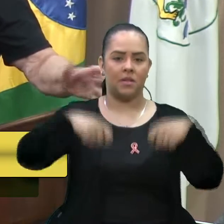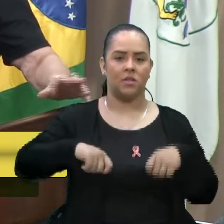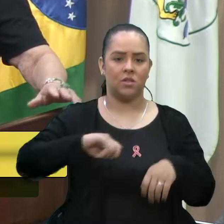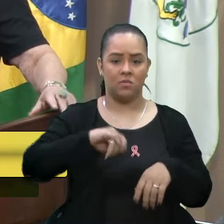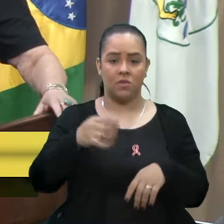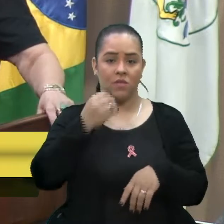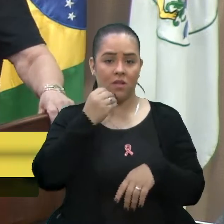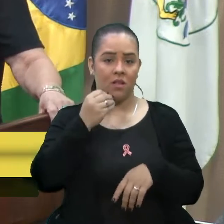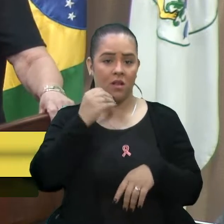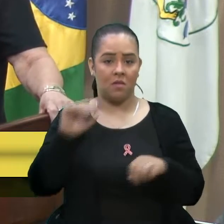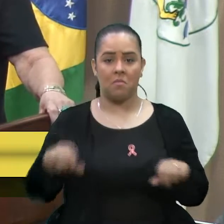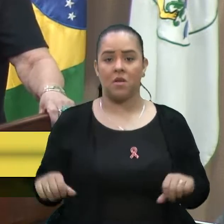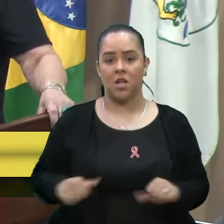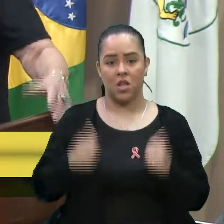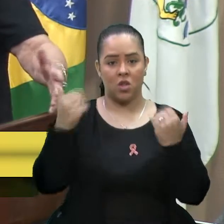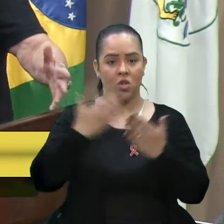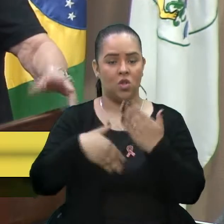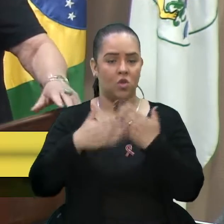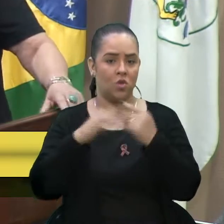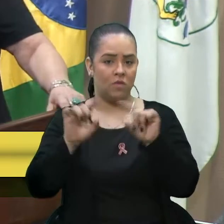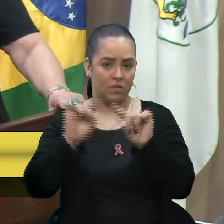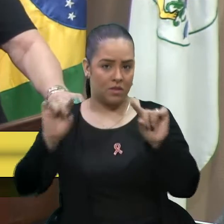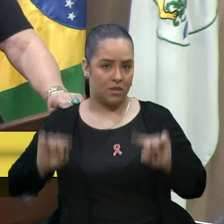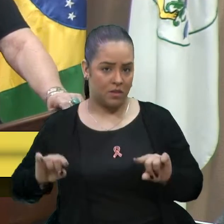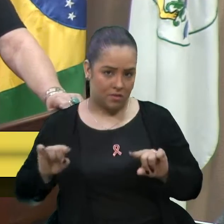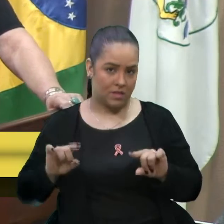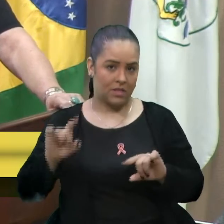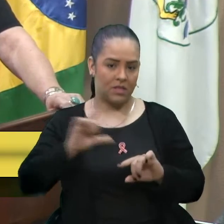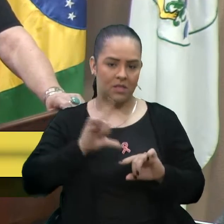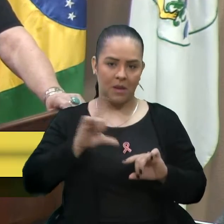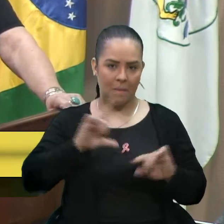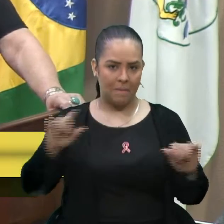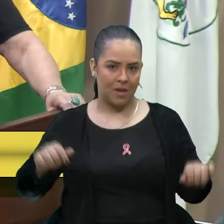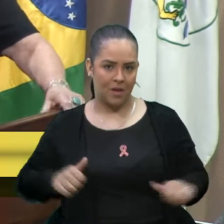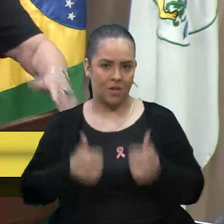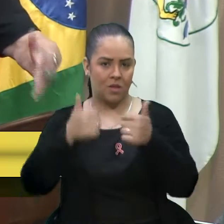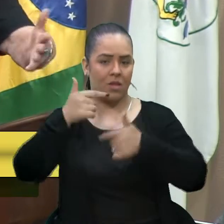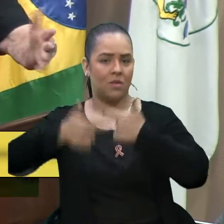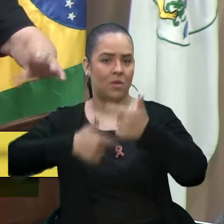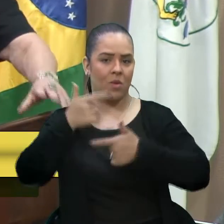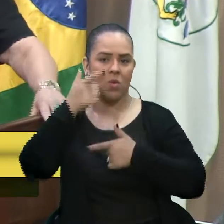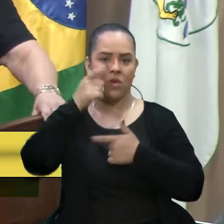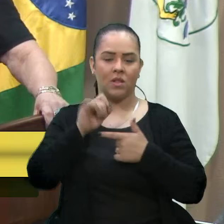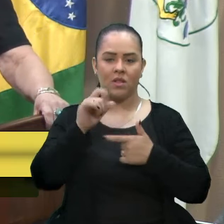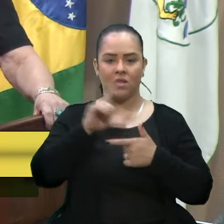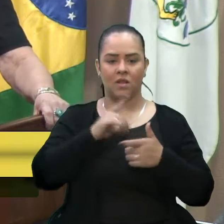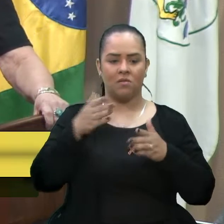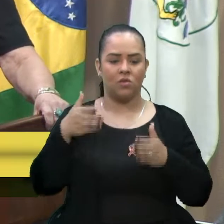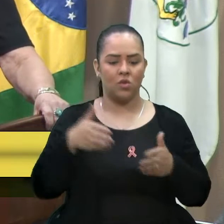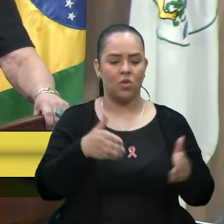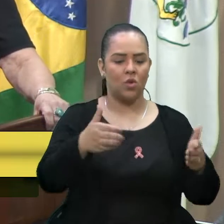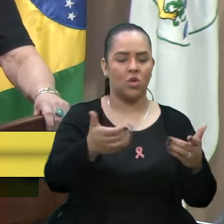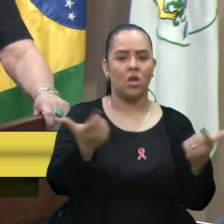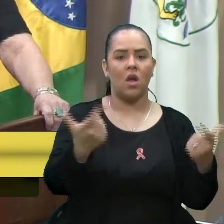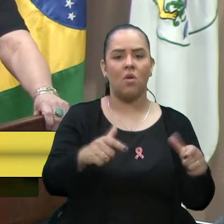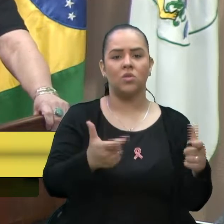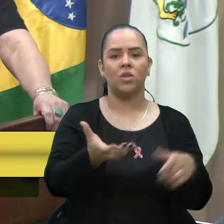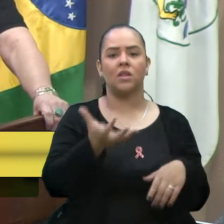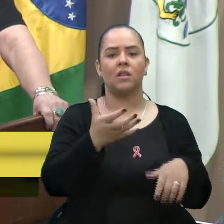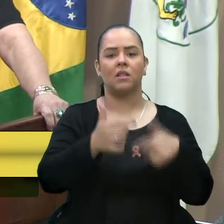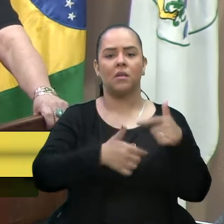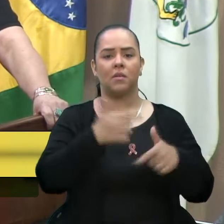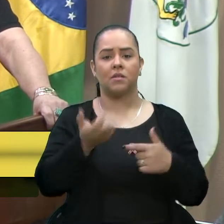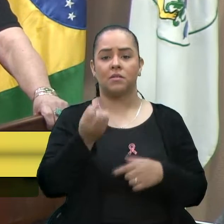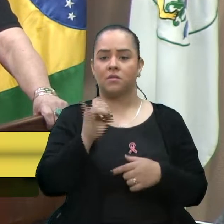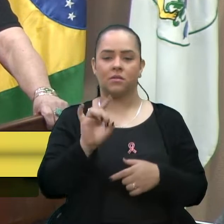de todos os seus colaboradores, dar-lhes condições de trabalho e poder dar o norte de onde querem trabalhar. Eu sempre digo, quando